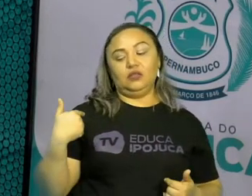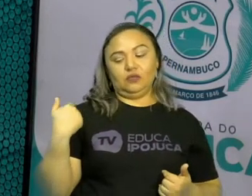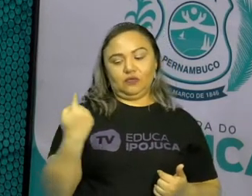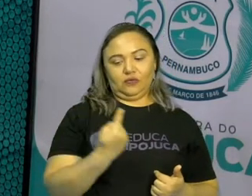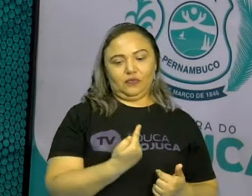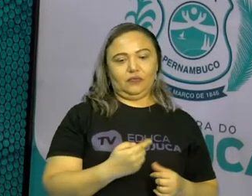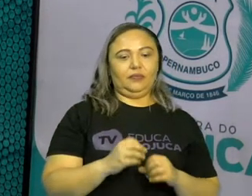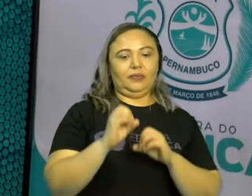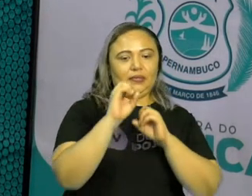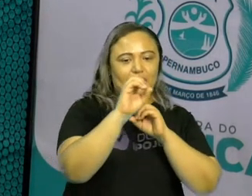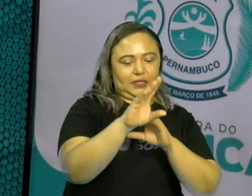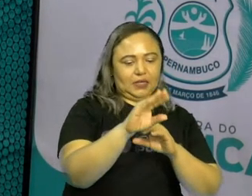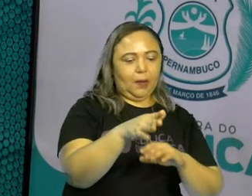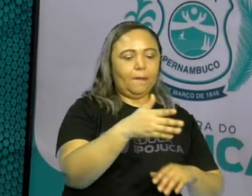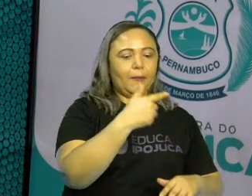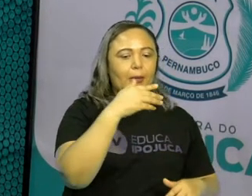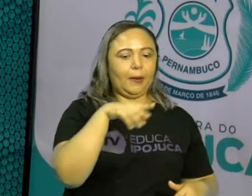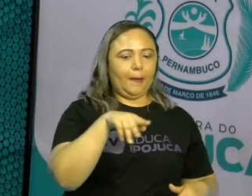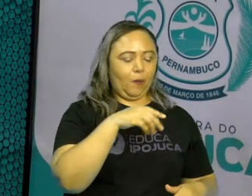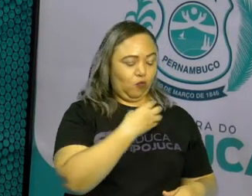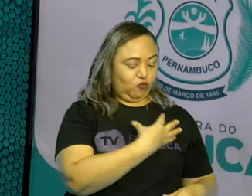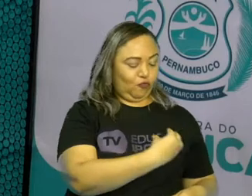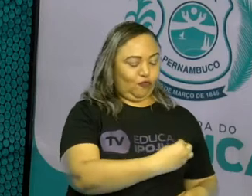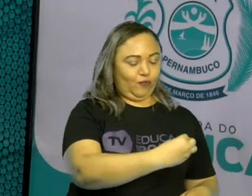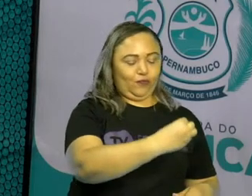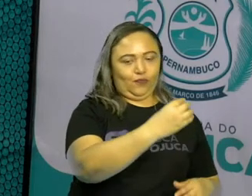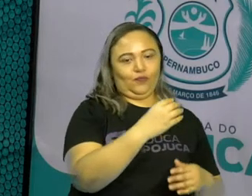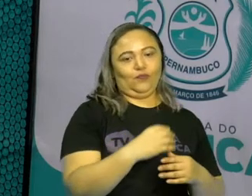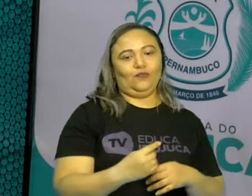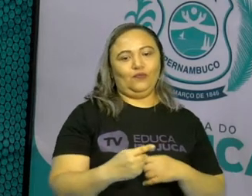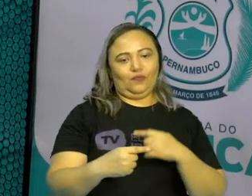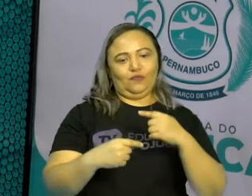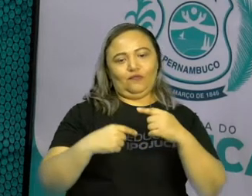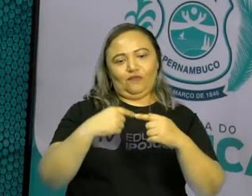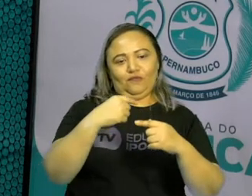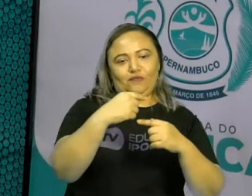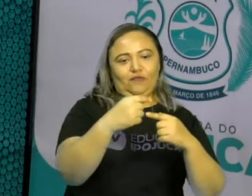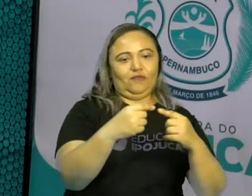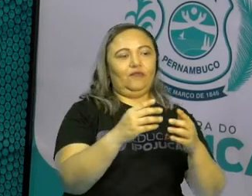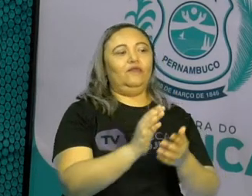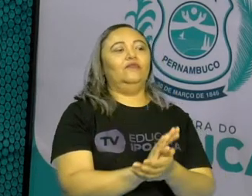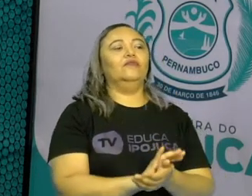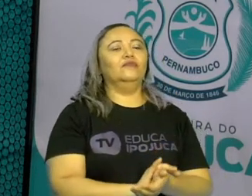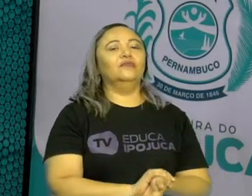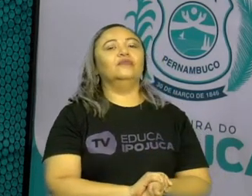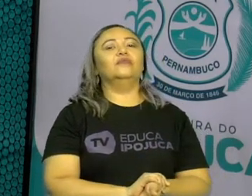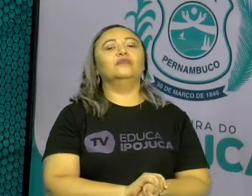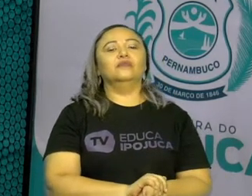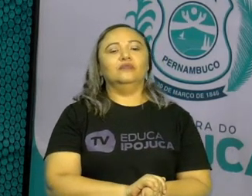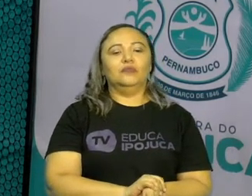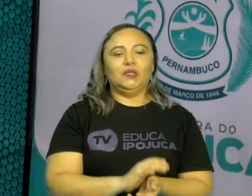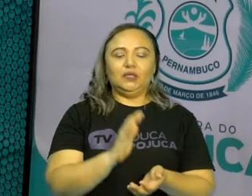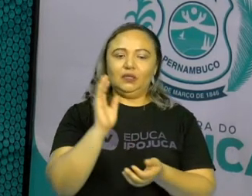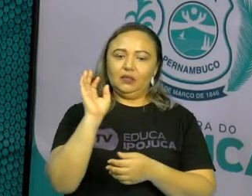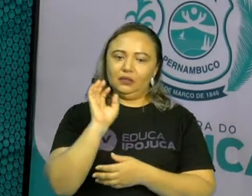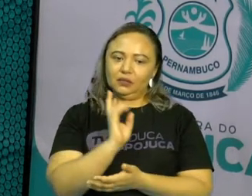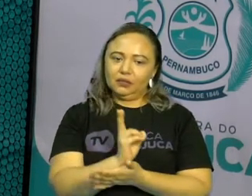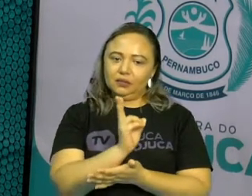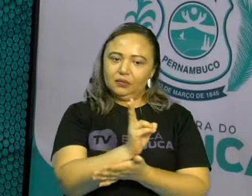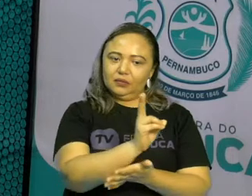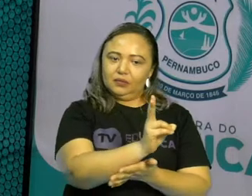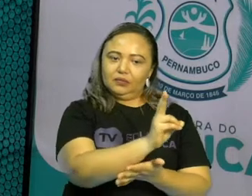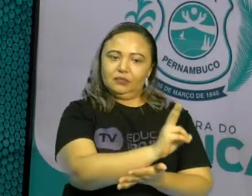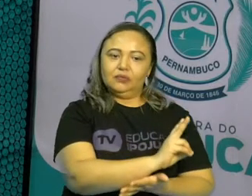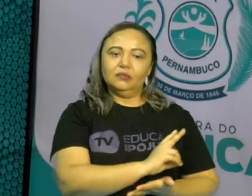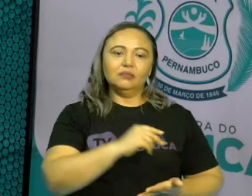vamos ensinar para os nossos filhos. E é a partir desse repasse de conhecimento e